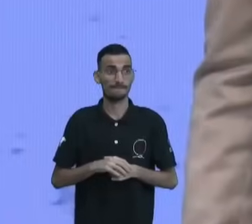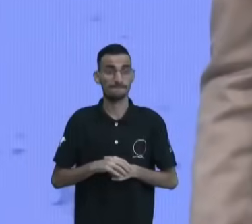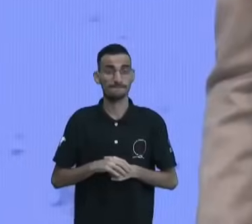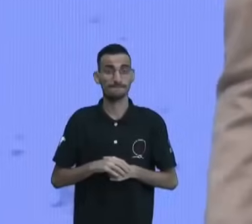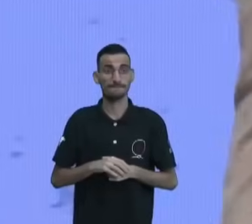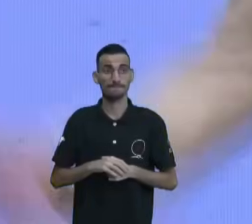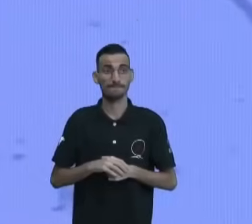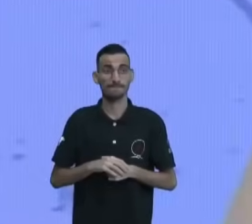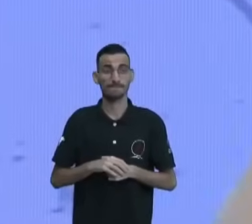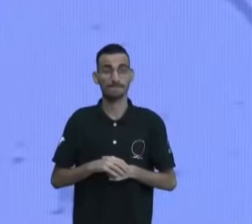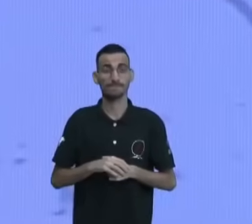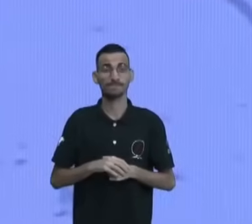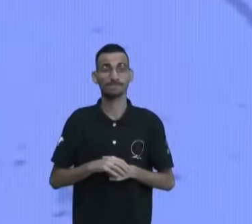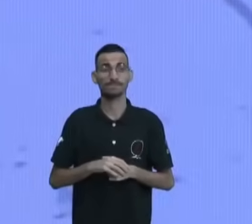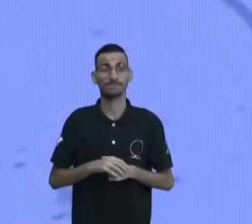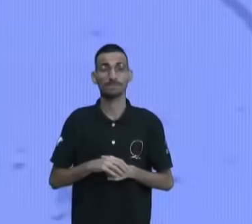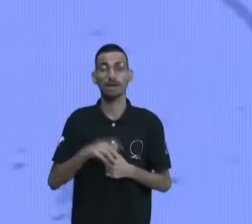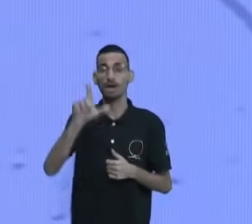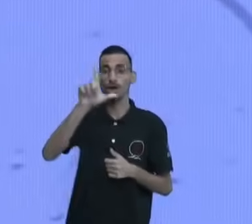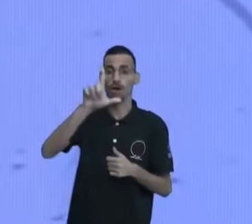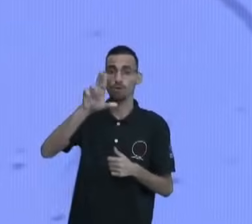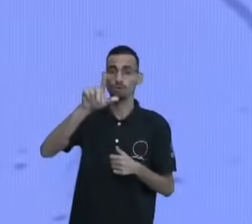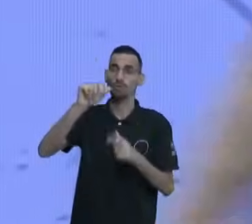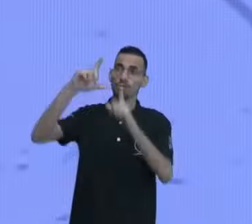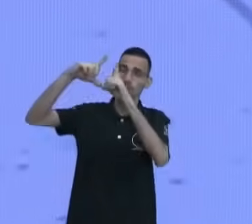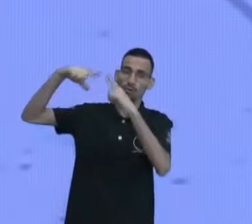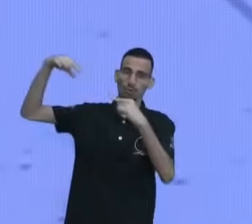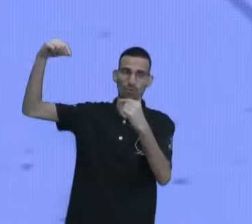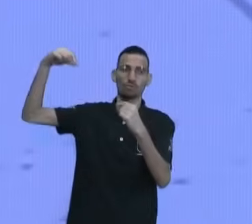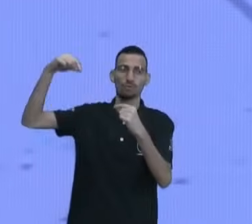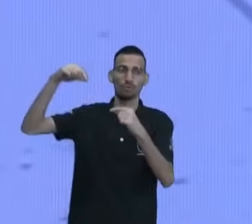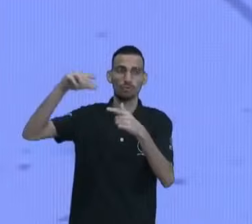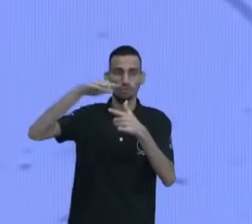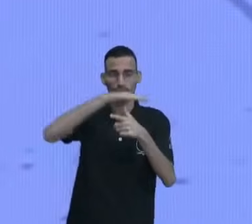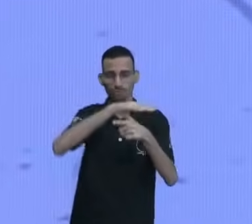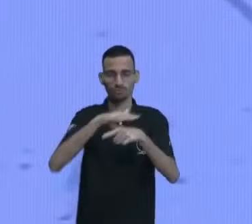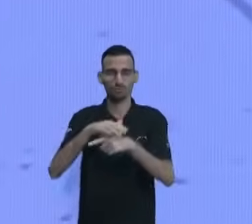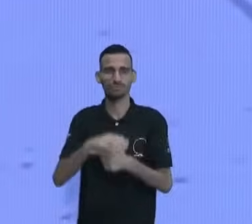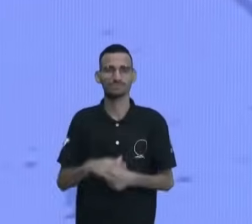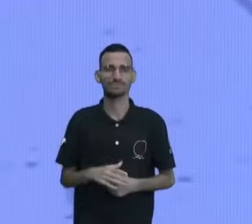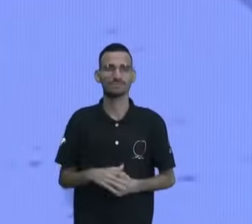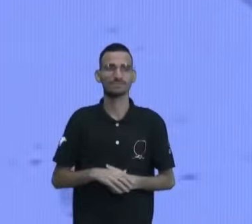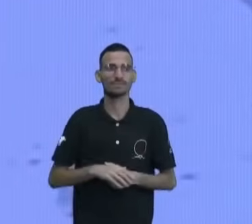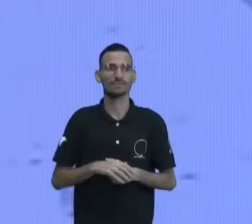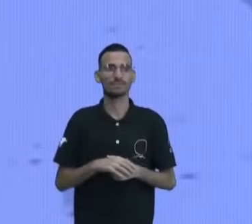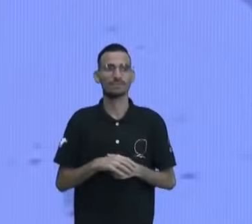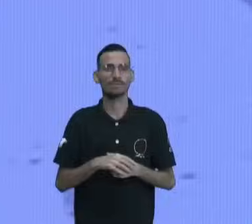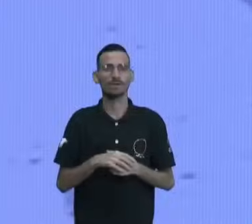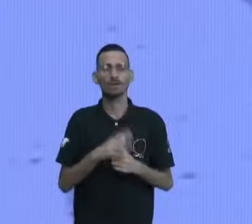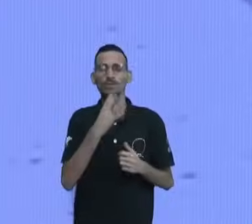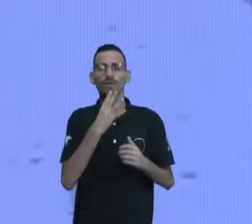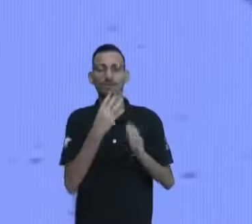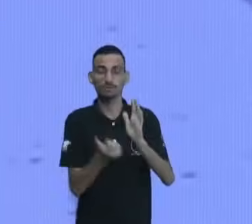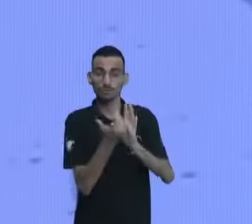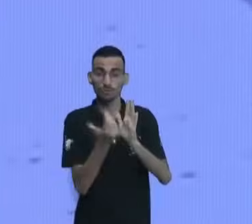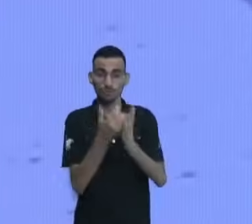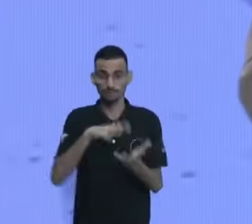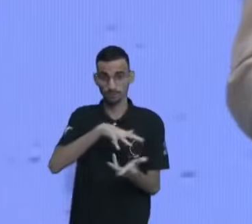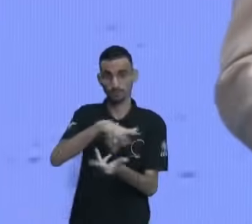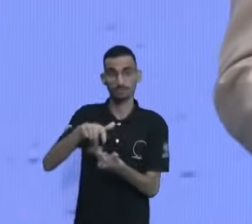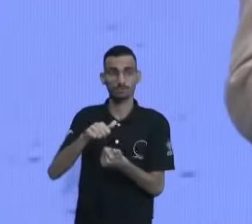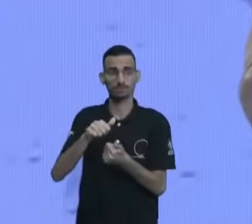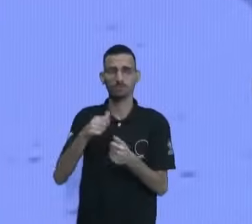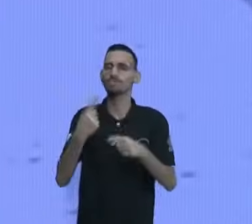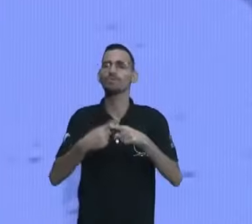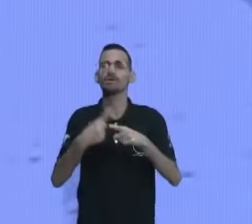paraqueda Eles estão no meio evangélico por causa de quê meu irmão isso